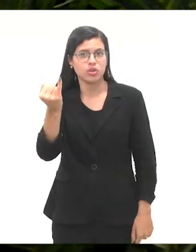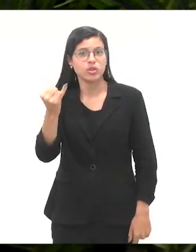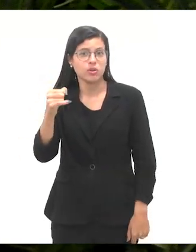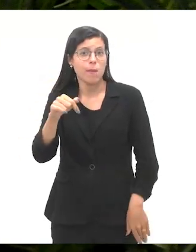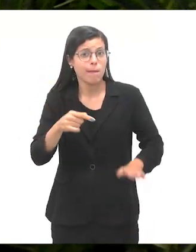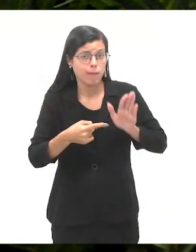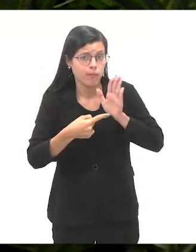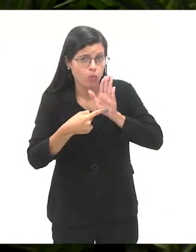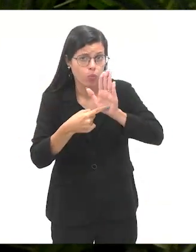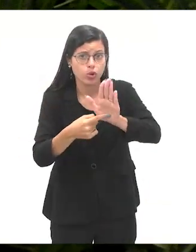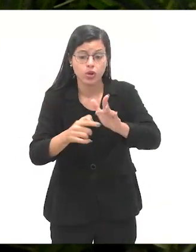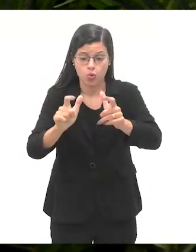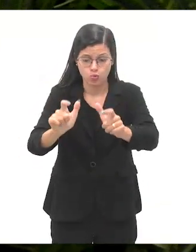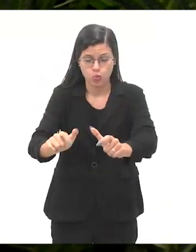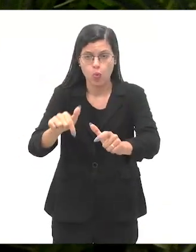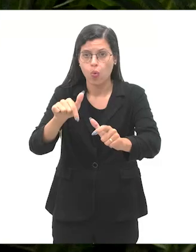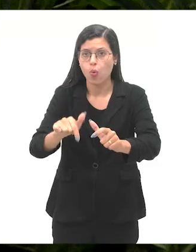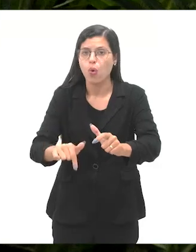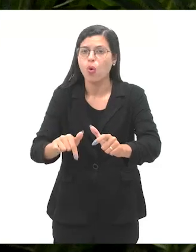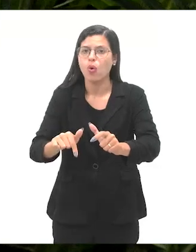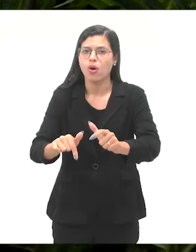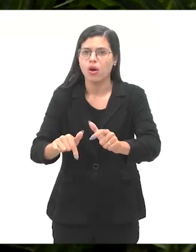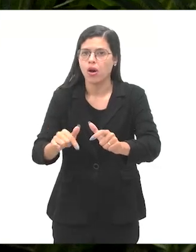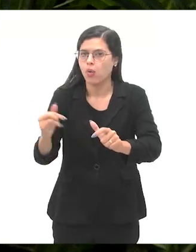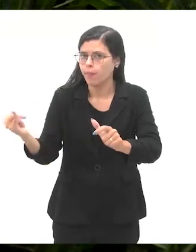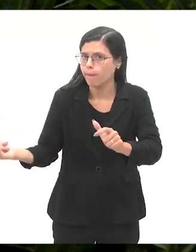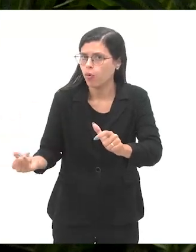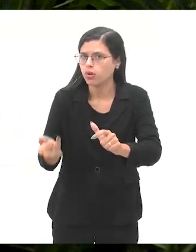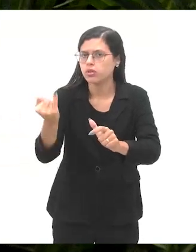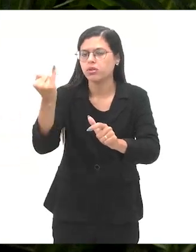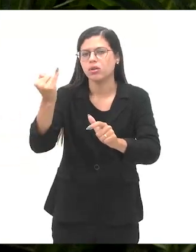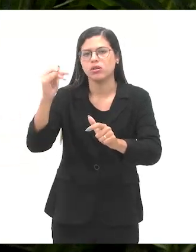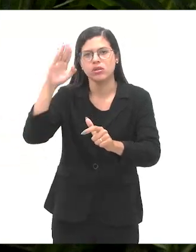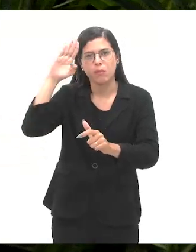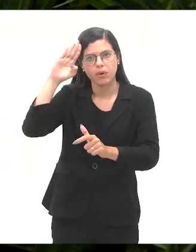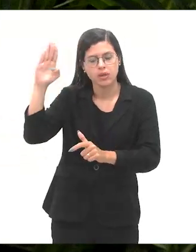essa afirmação de que o local é piscoso, de que o local é